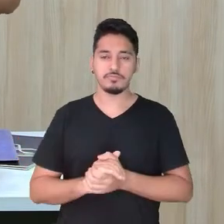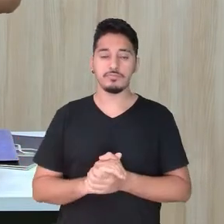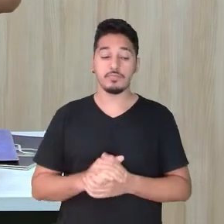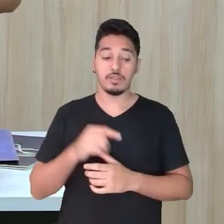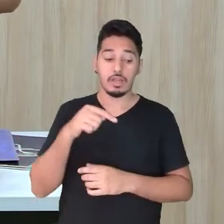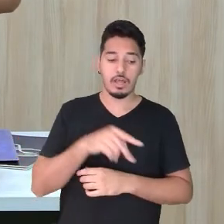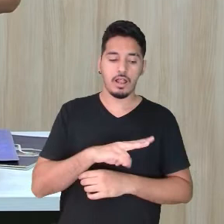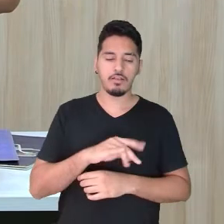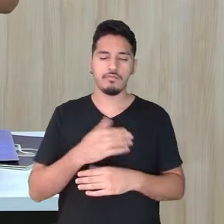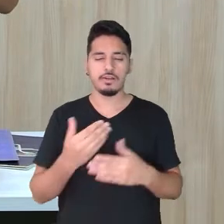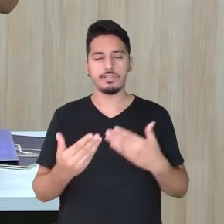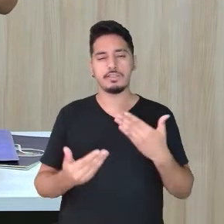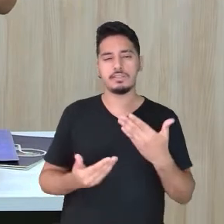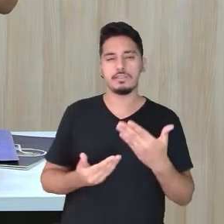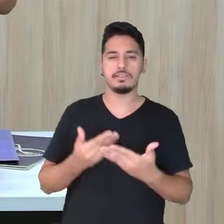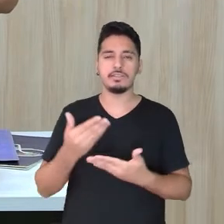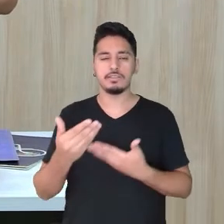vai